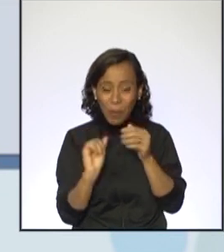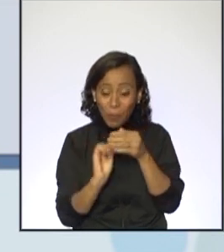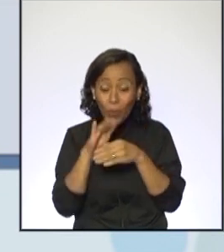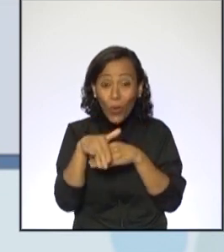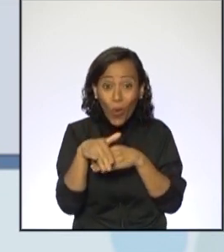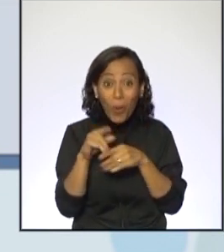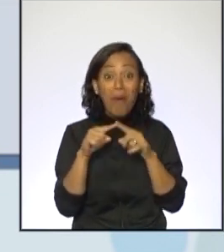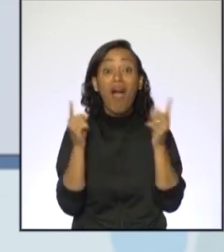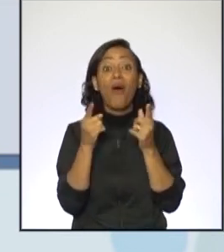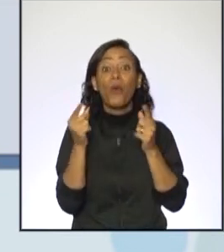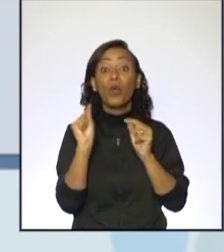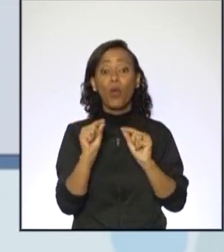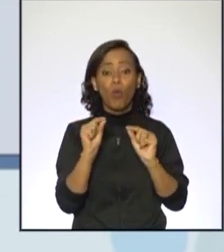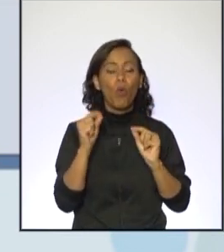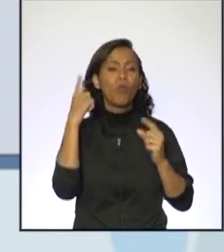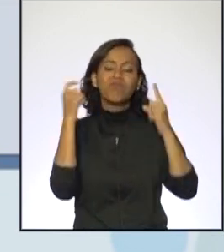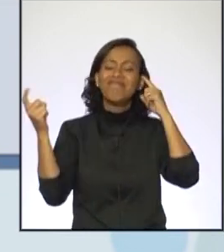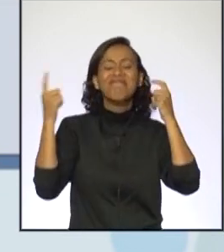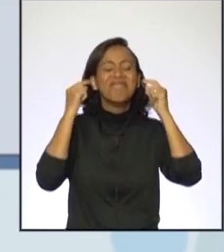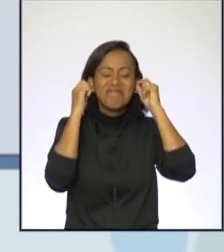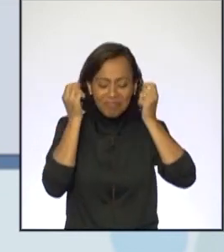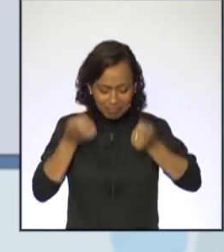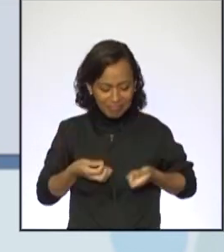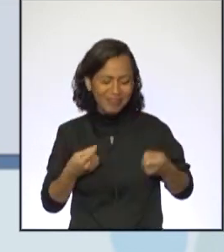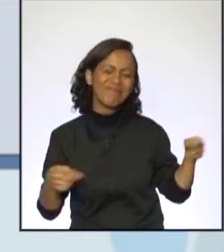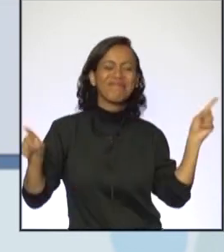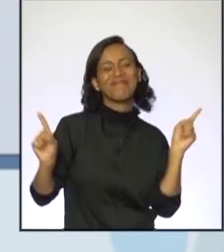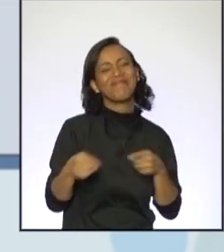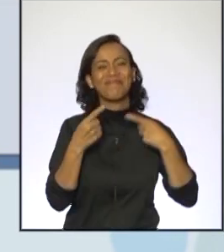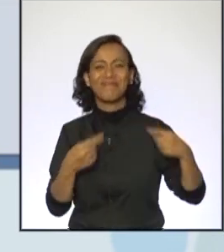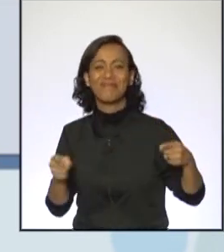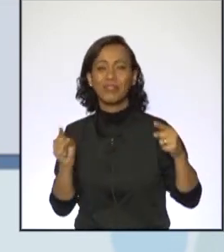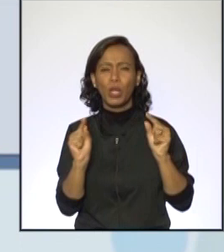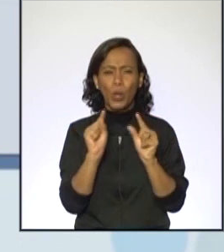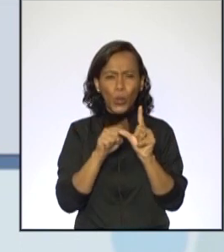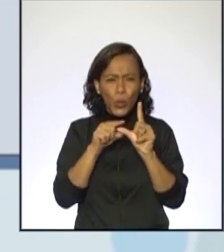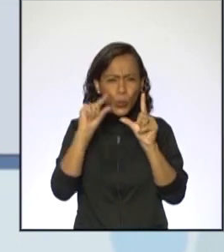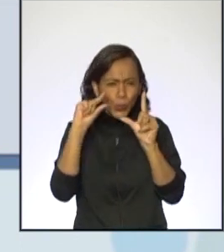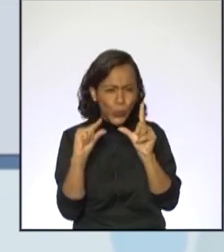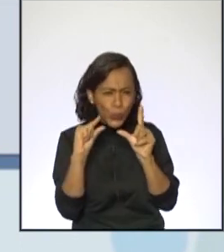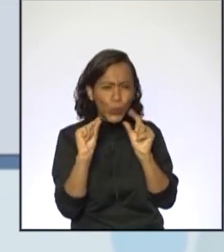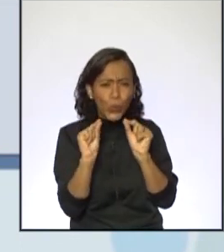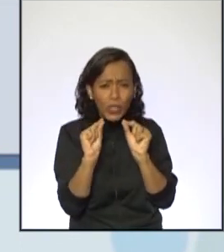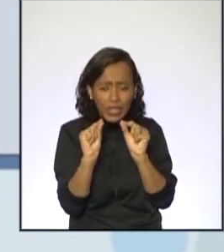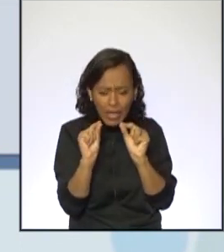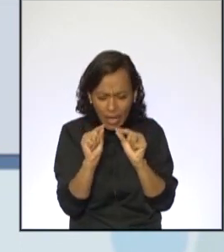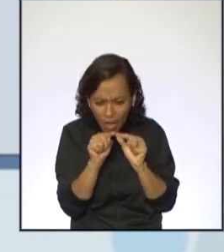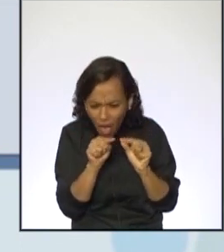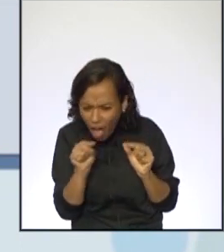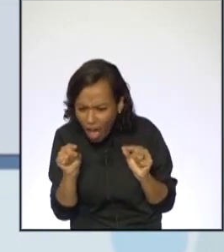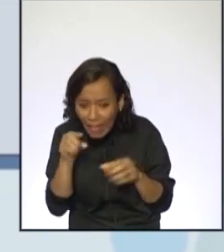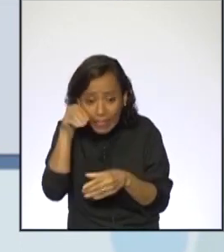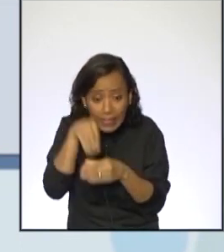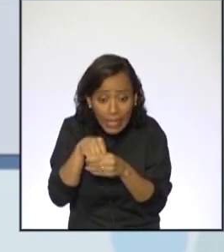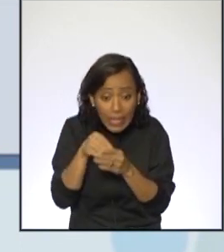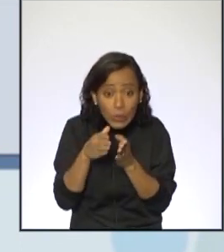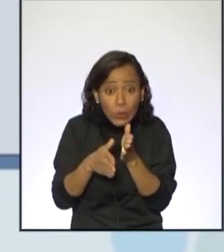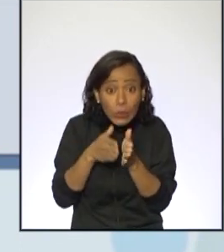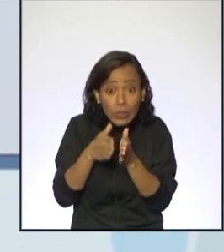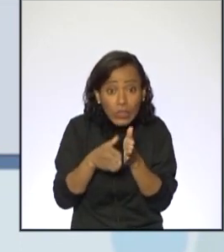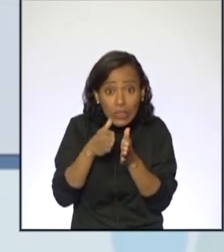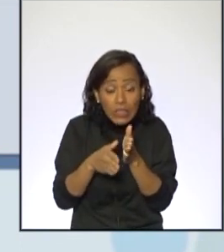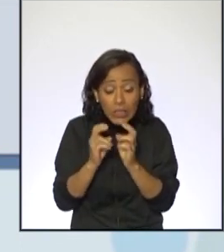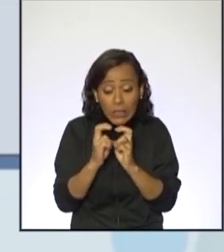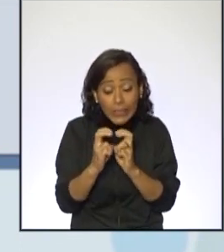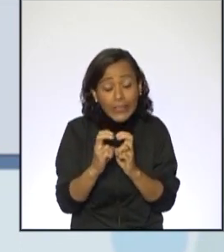bem pequenininho ali, estão vendo? De ouvido, na segunda linha. Isso, de ouvido. Depois, na terceira, faça a sua